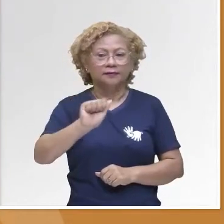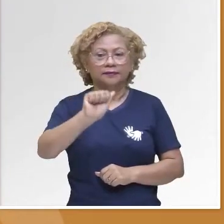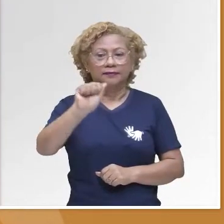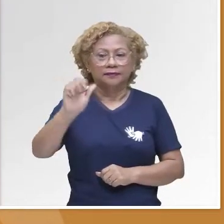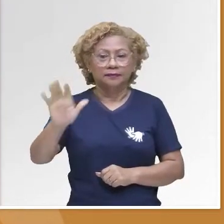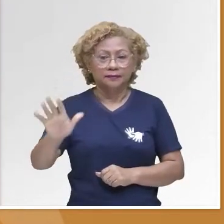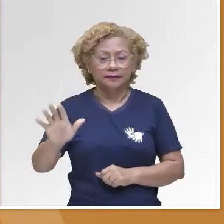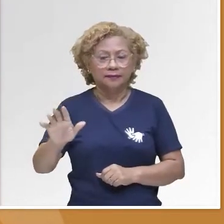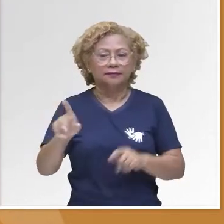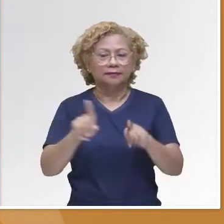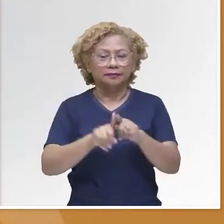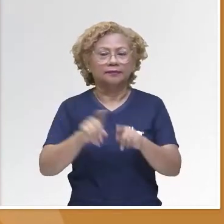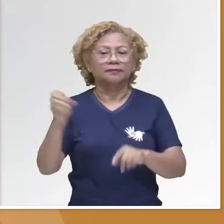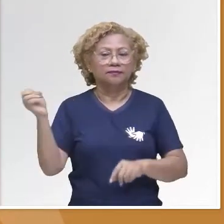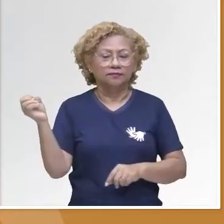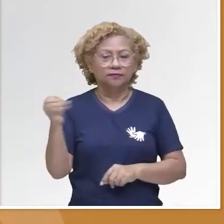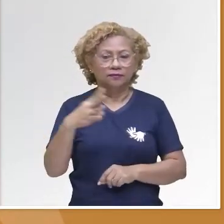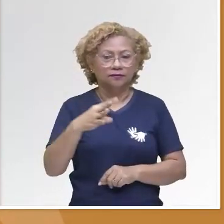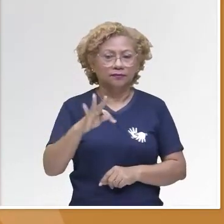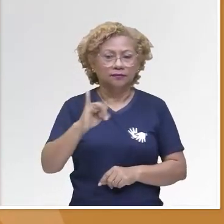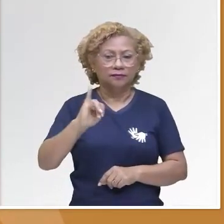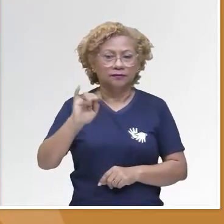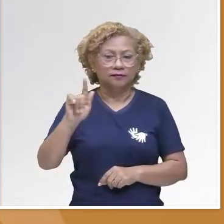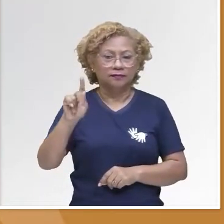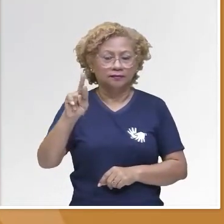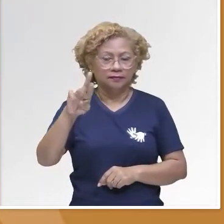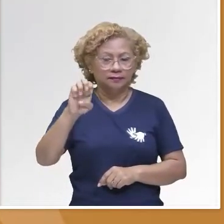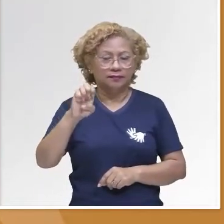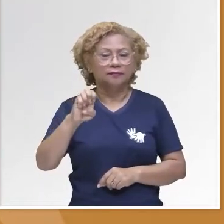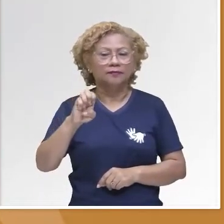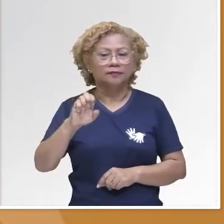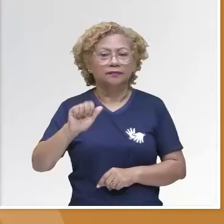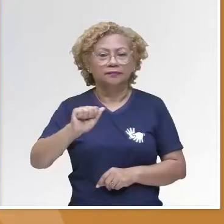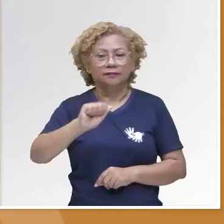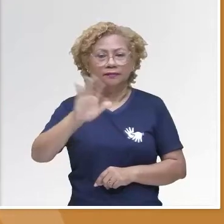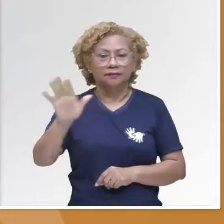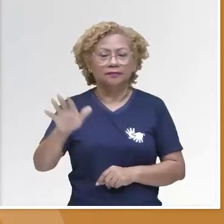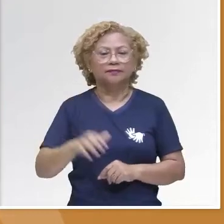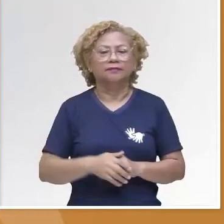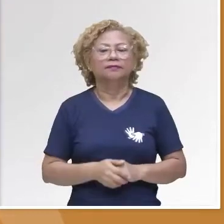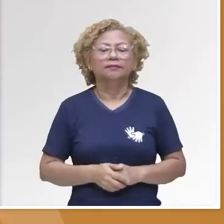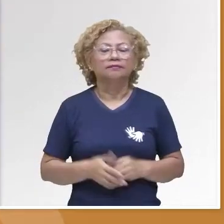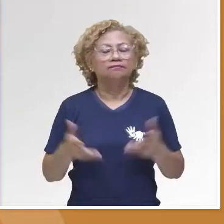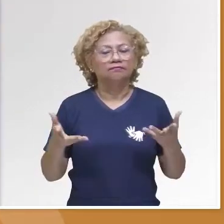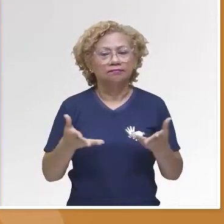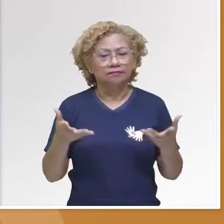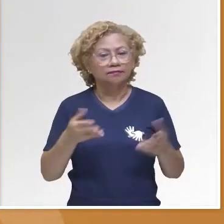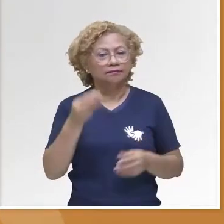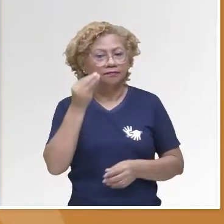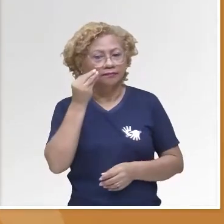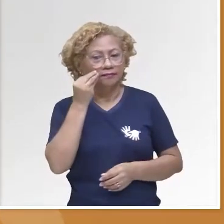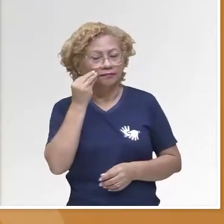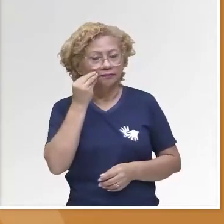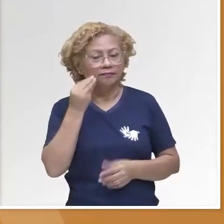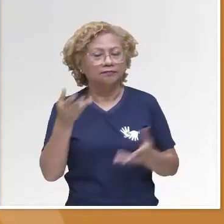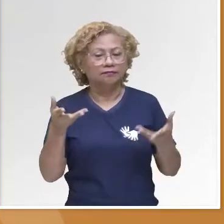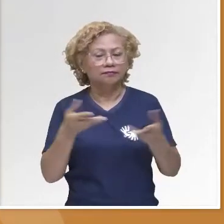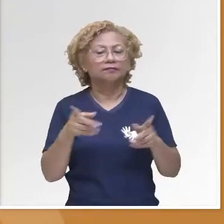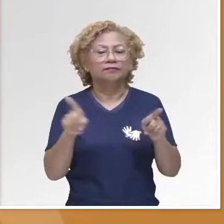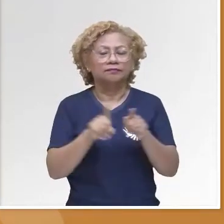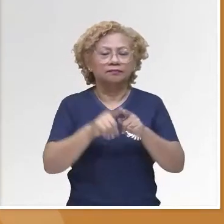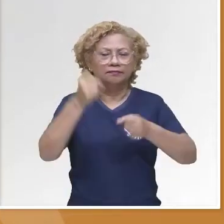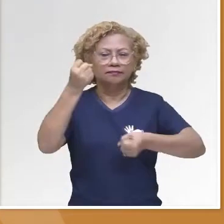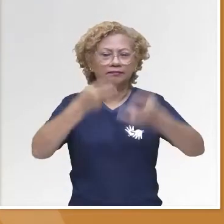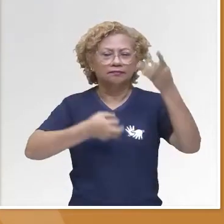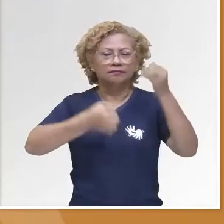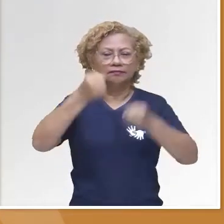2 retrata a produção industrial e, nesse momento, a gente vai falar um pouquinho dessas principais áreas